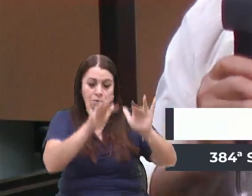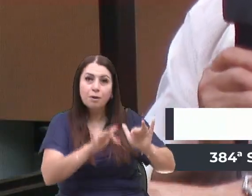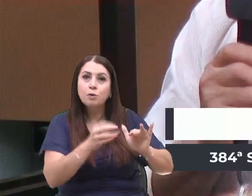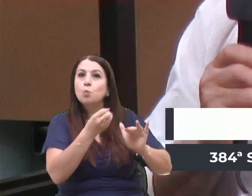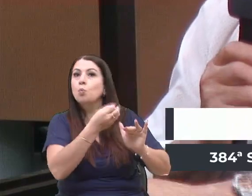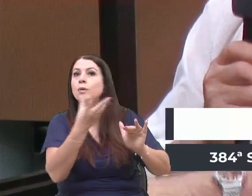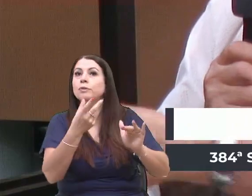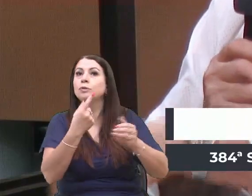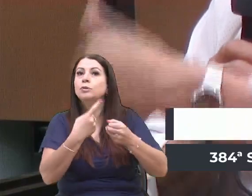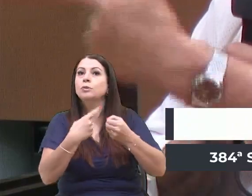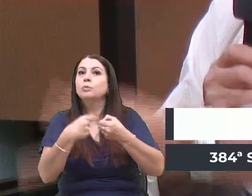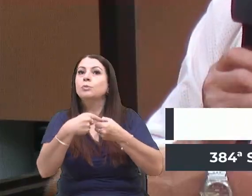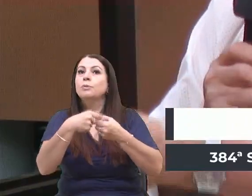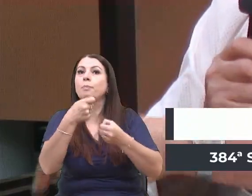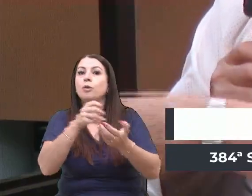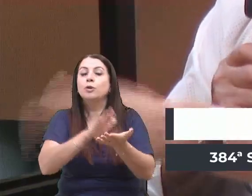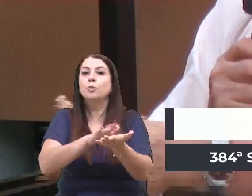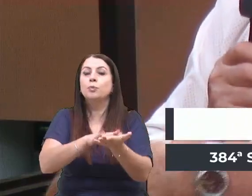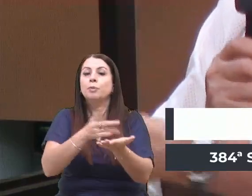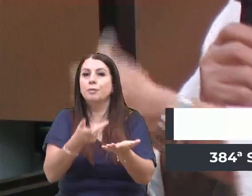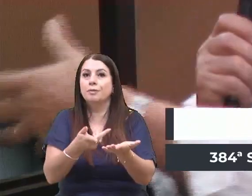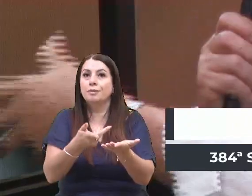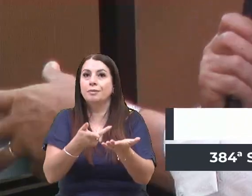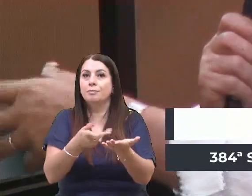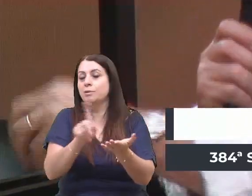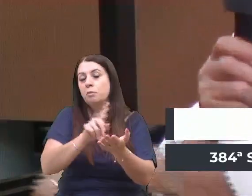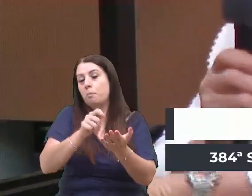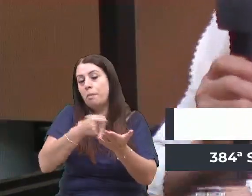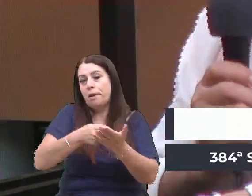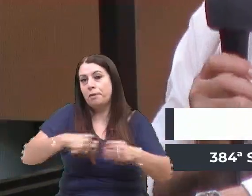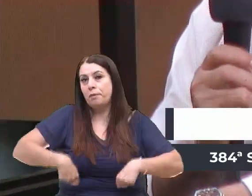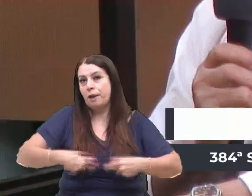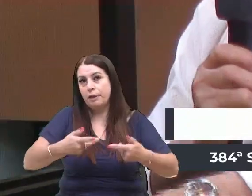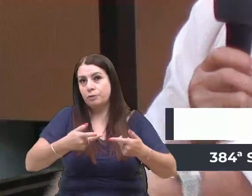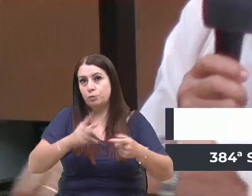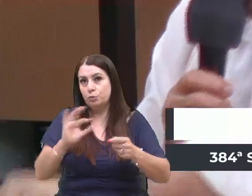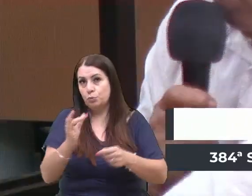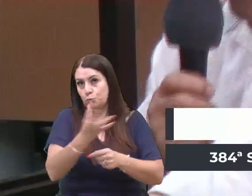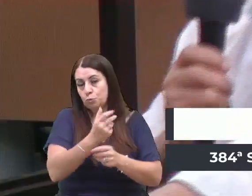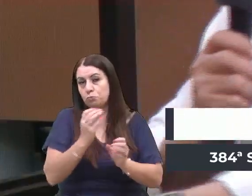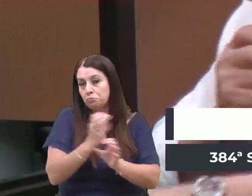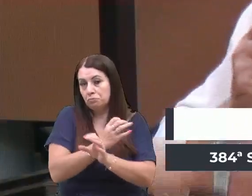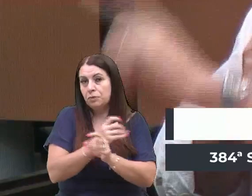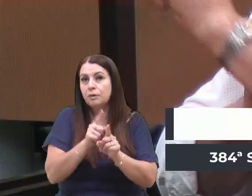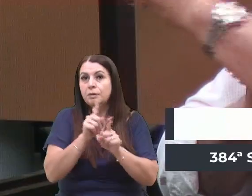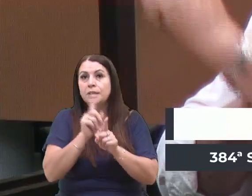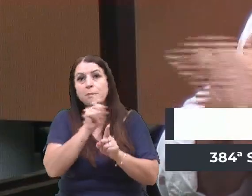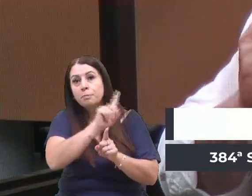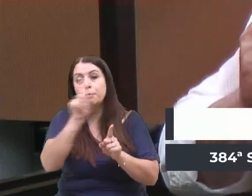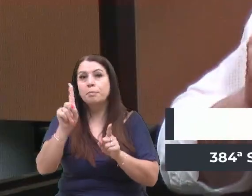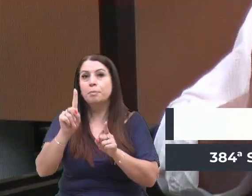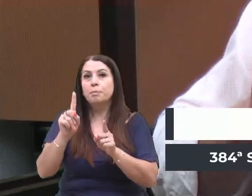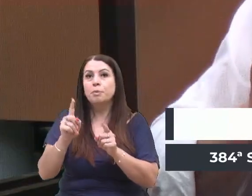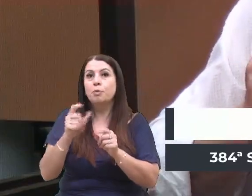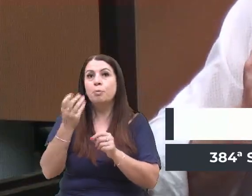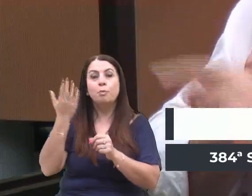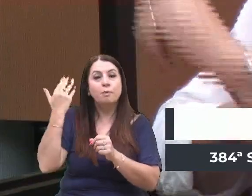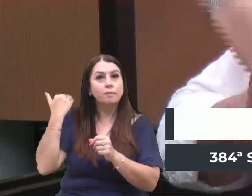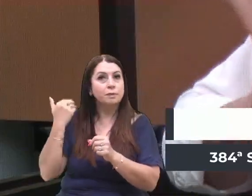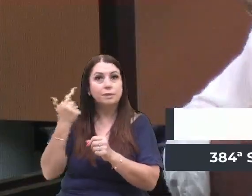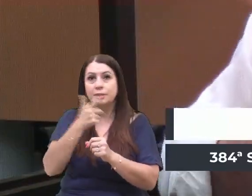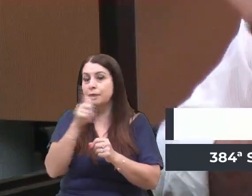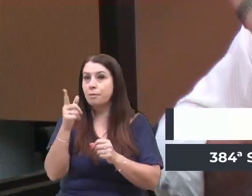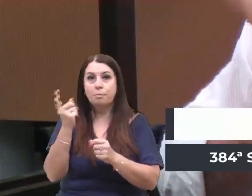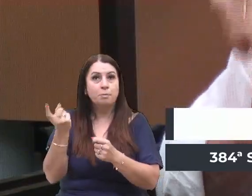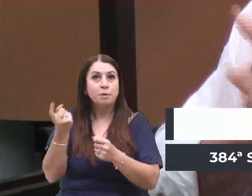pode cobrar, mesmo que não cubra o gasto suficiente, e devolve para outro município, como era antigamente. Senão, tu pode botar